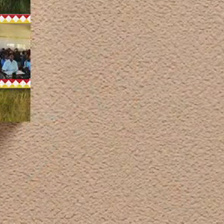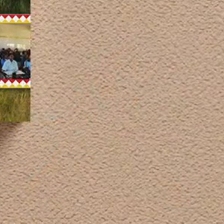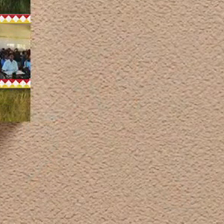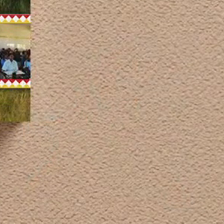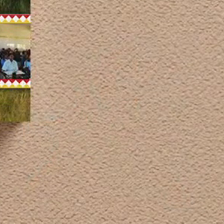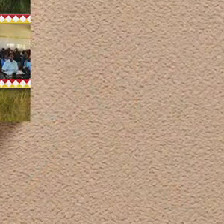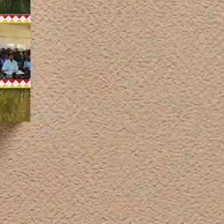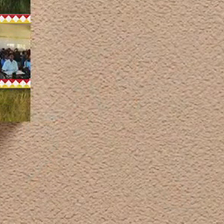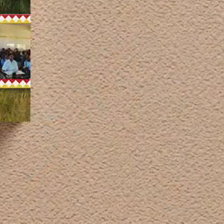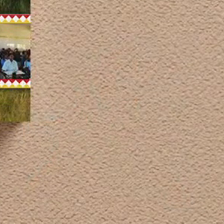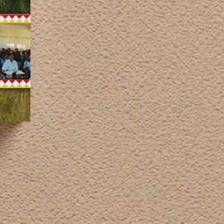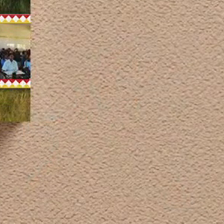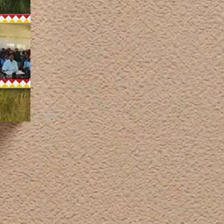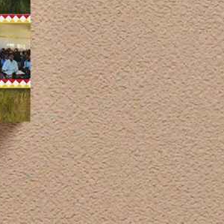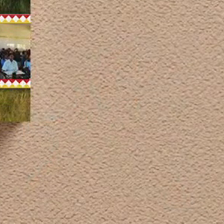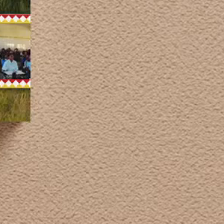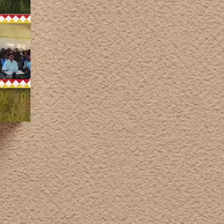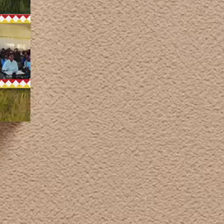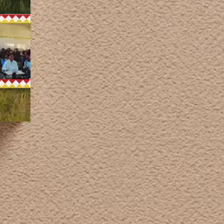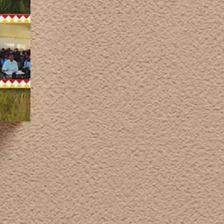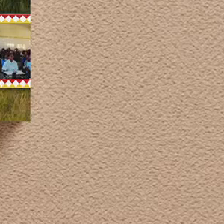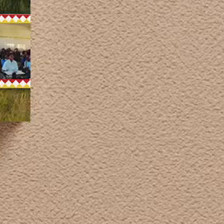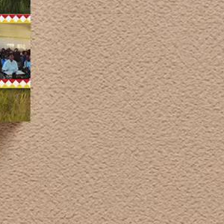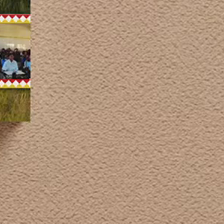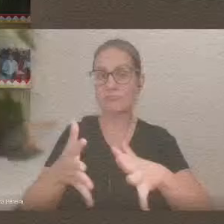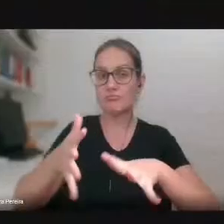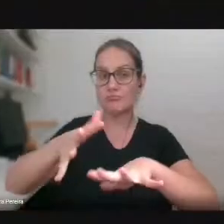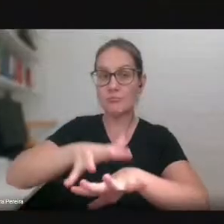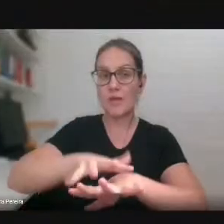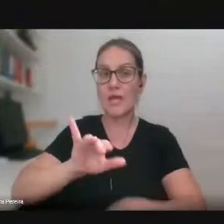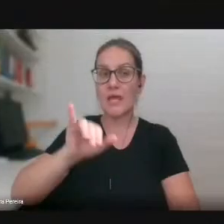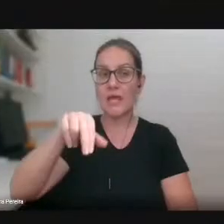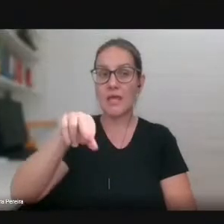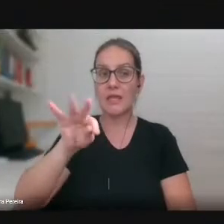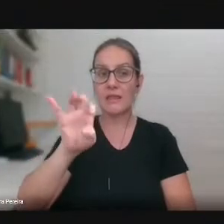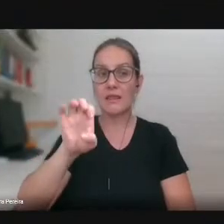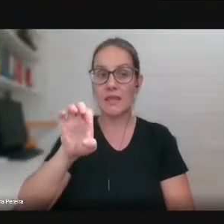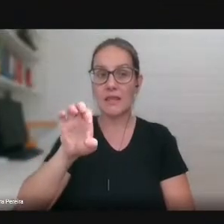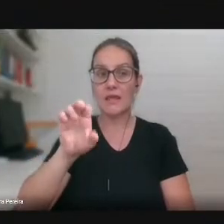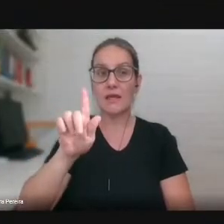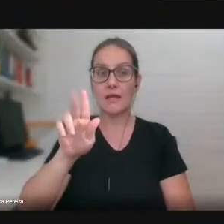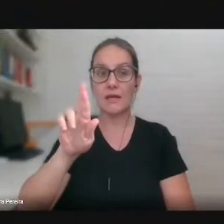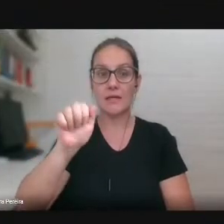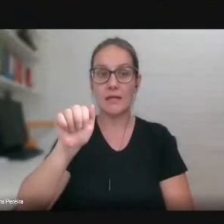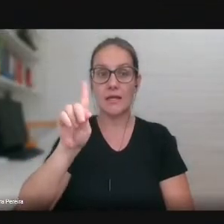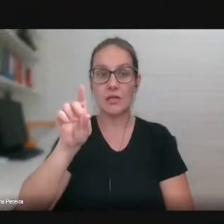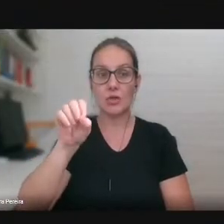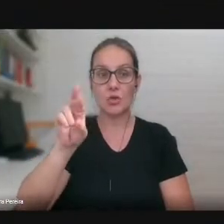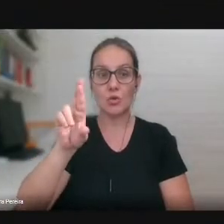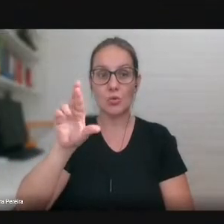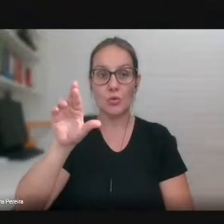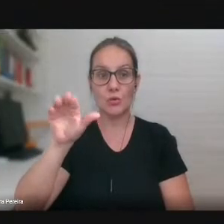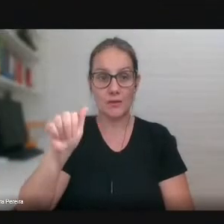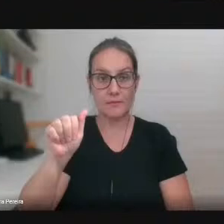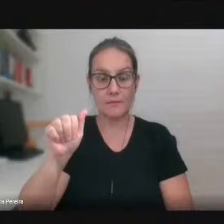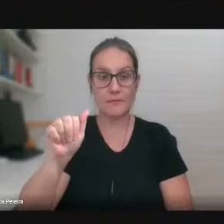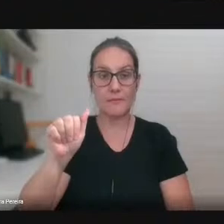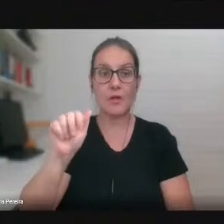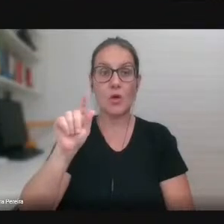integradora. Este livro, apresentado pelo seu autor, Mário Vito Comar,